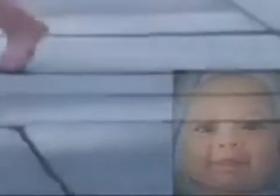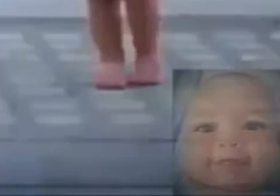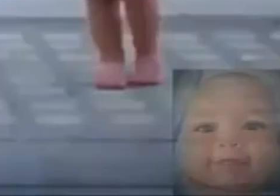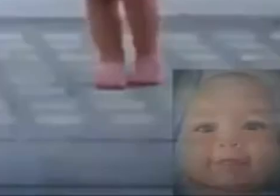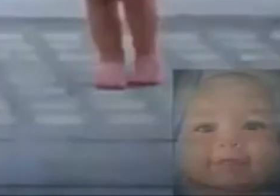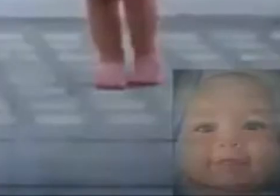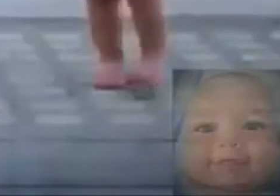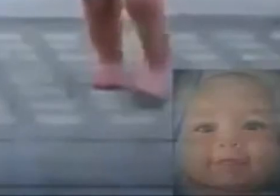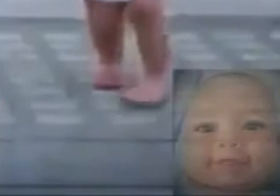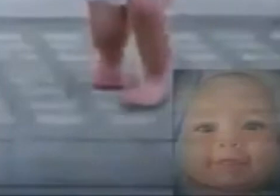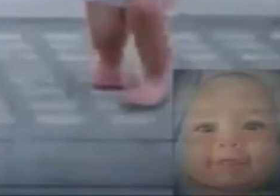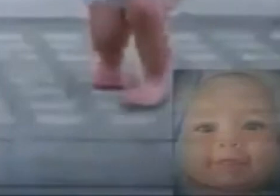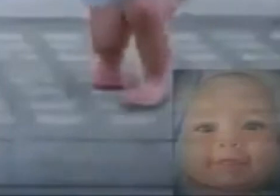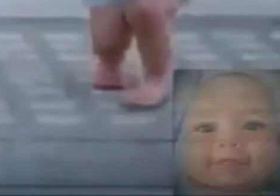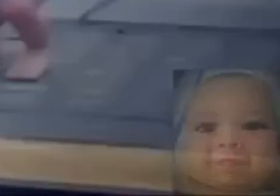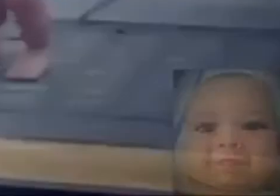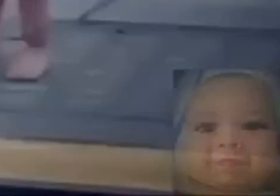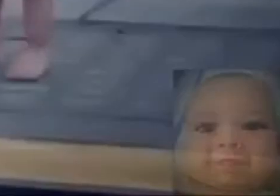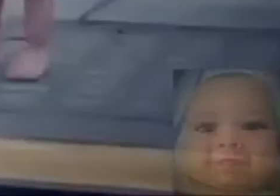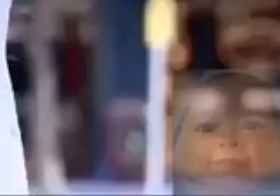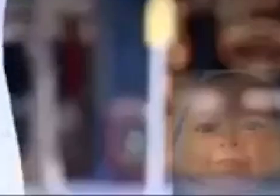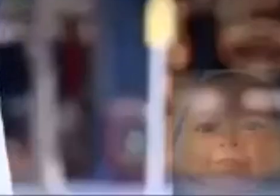Any gst